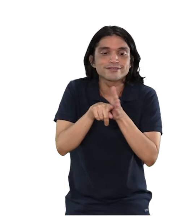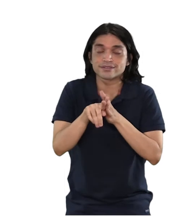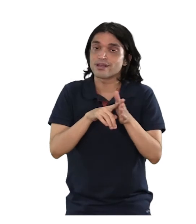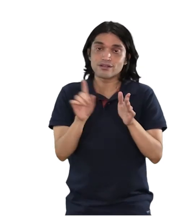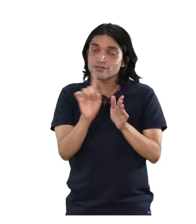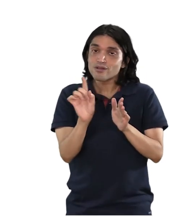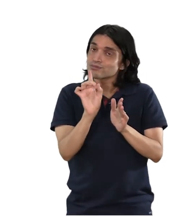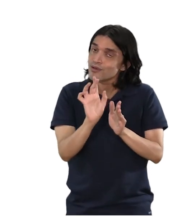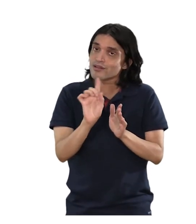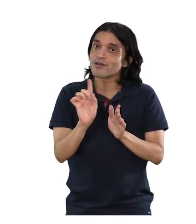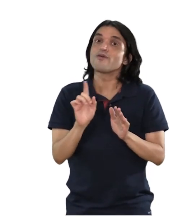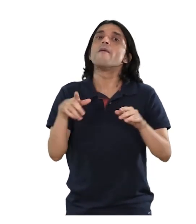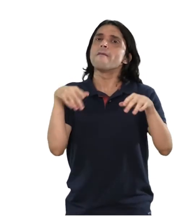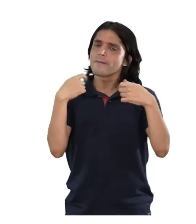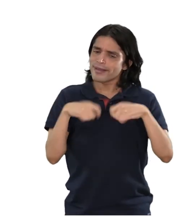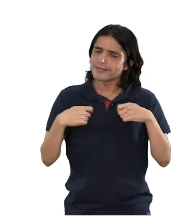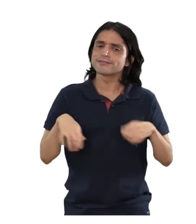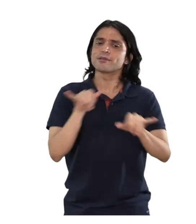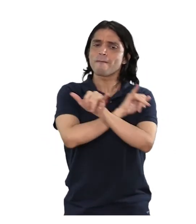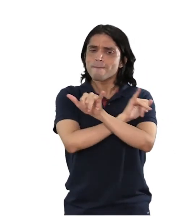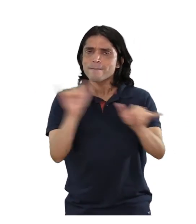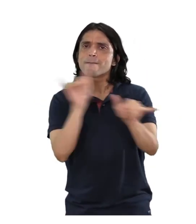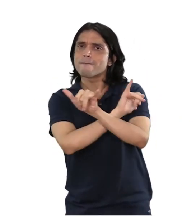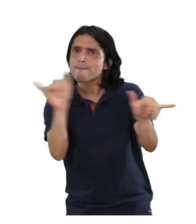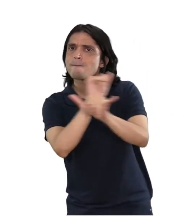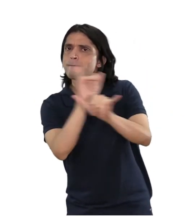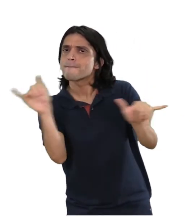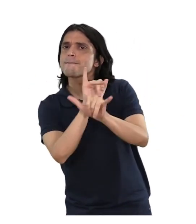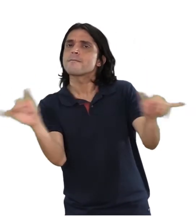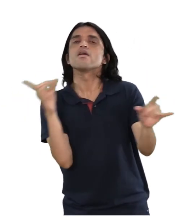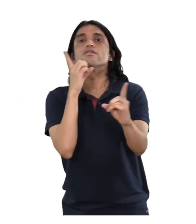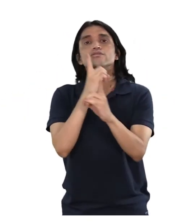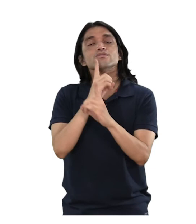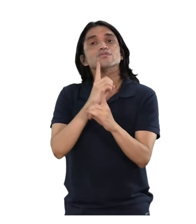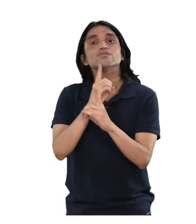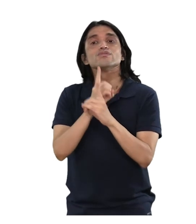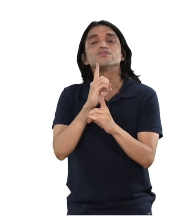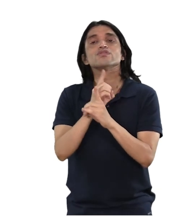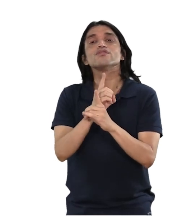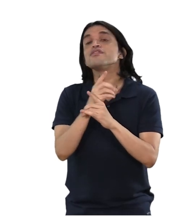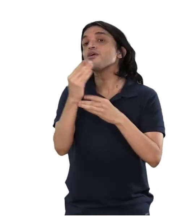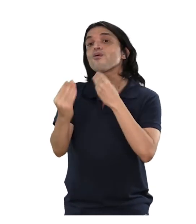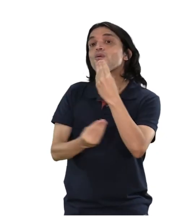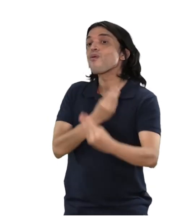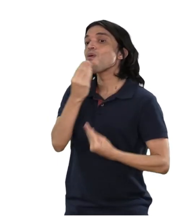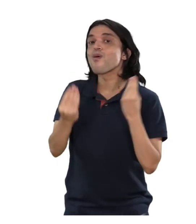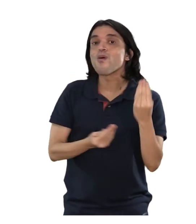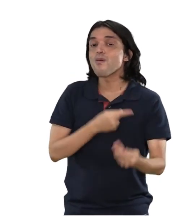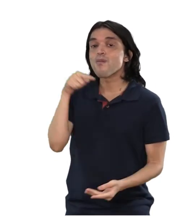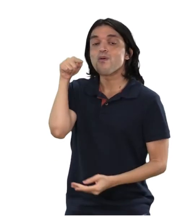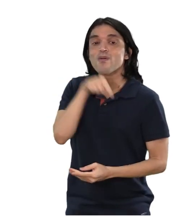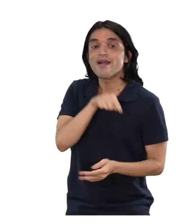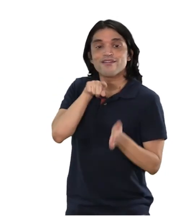social das investigações da ciência. A ciência, em geral, tem como se manter afastada